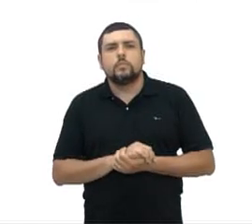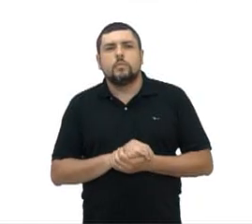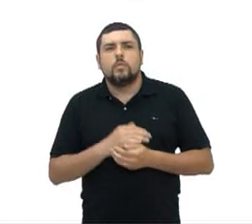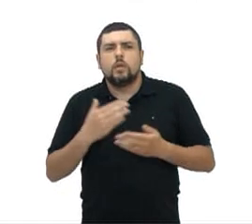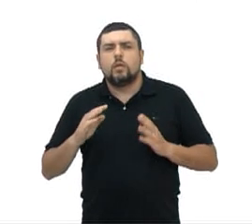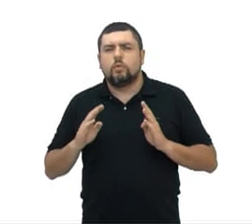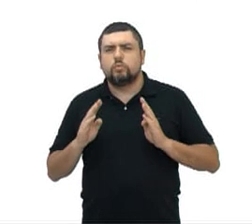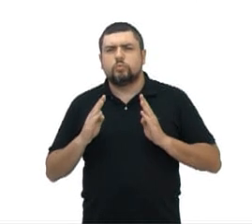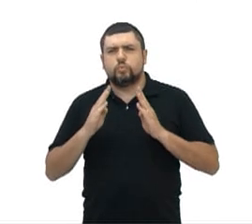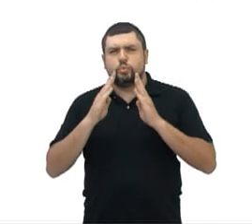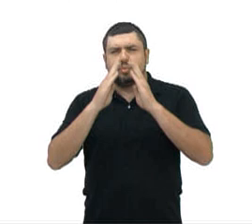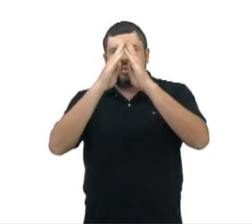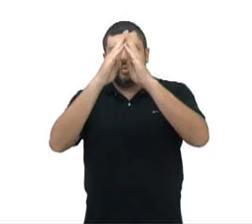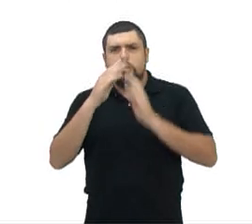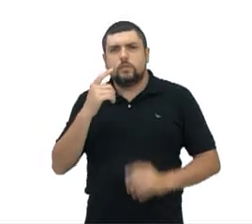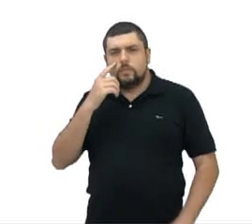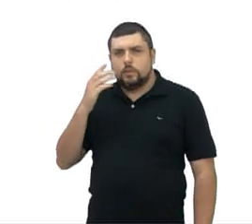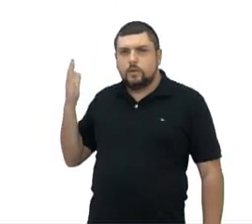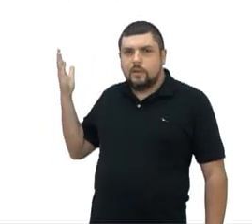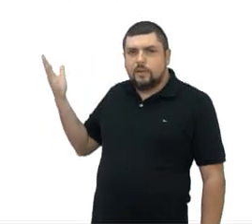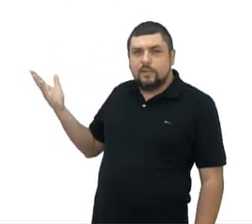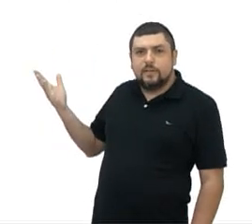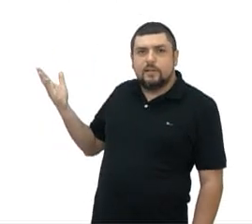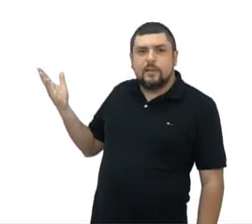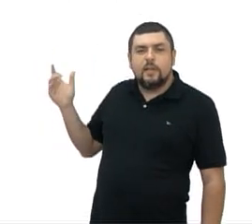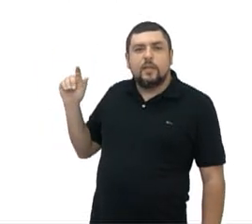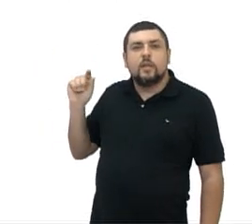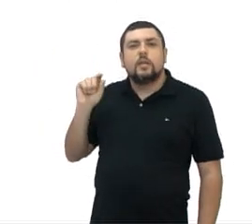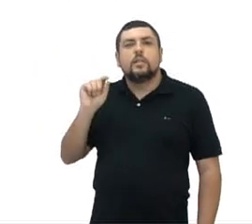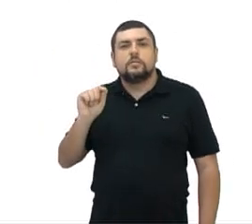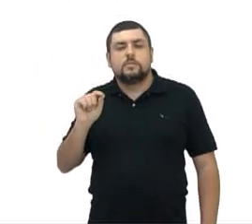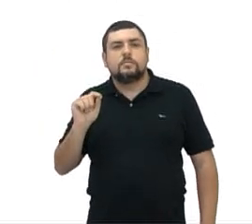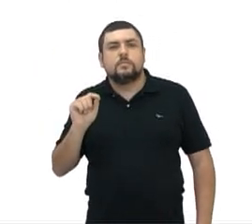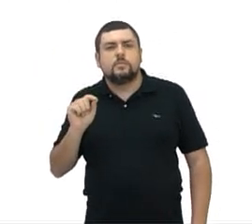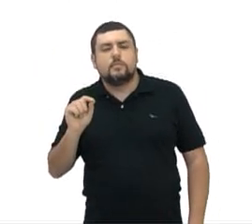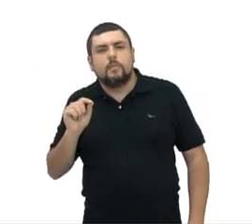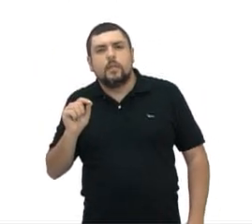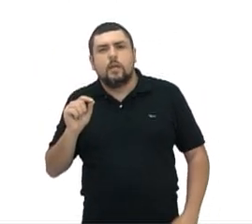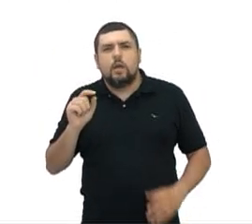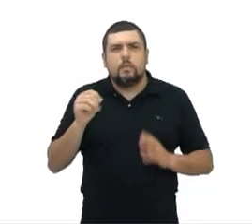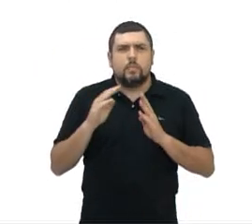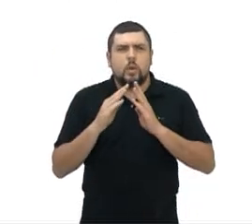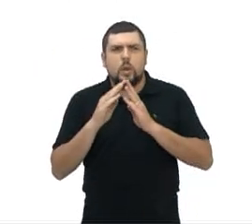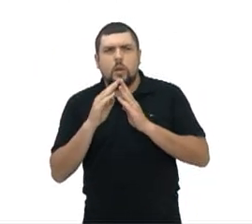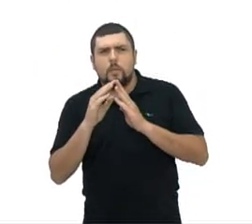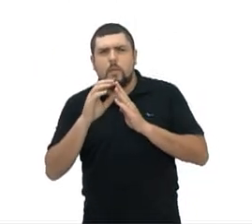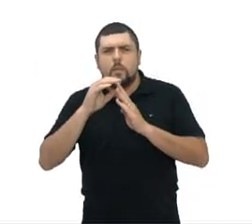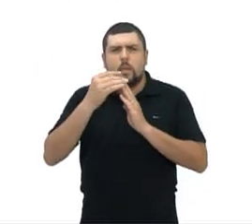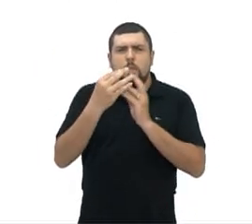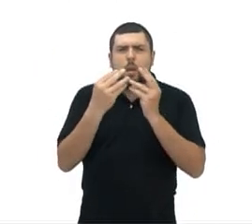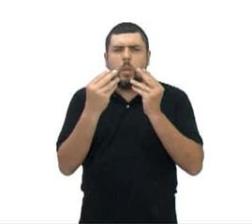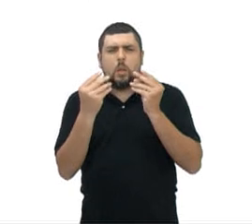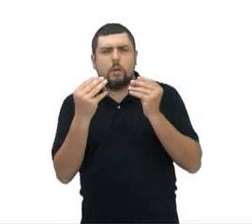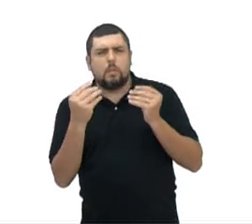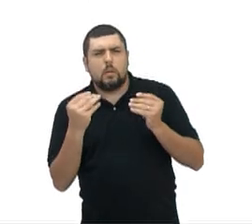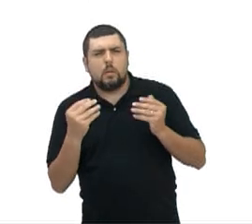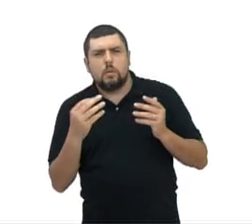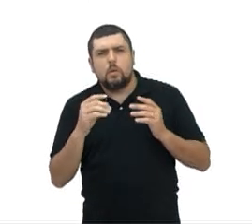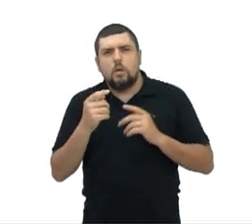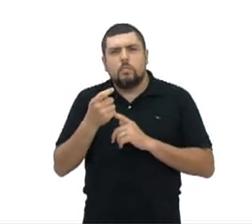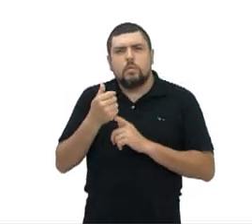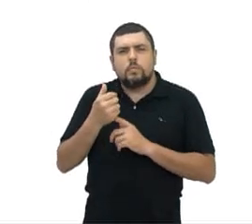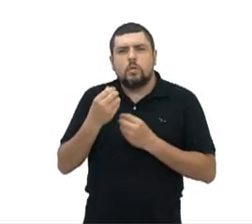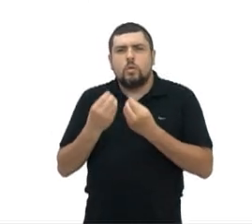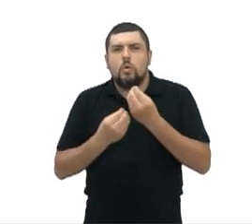do que seria, ela está destruída, né? A pirâmide, um pedaço está destruída, aqui é uma ilustração, que tamanho seria a pirâmide